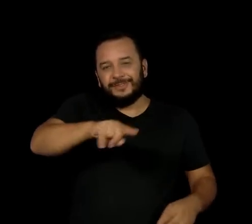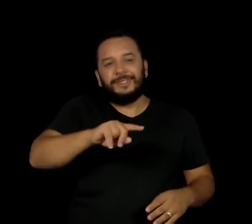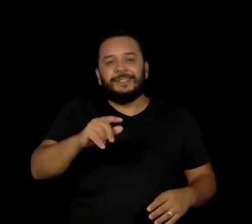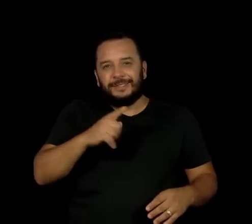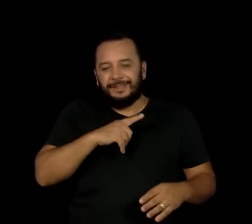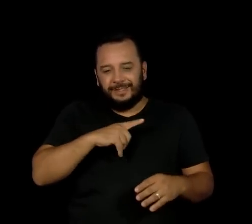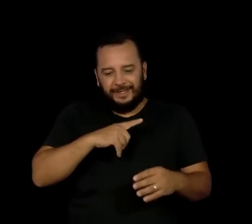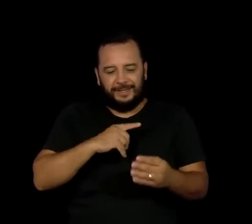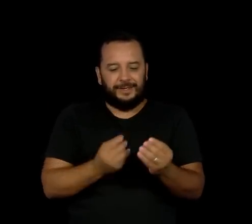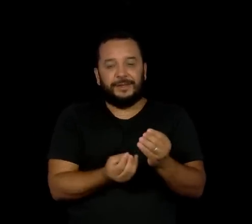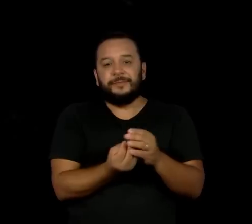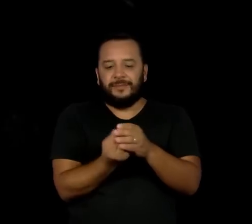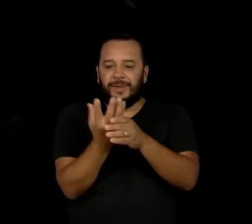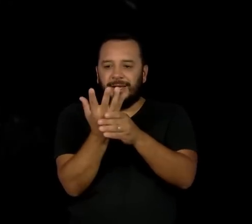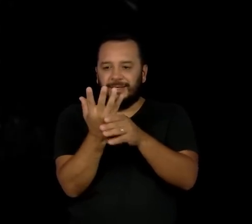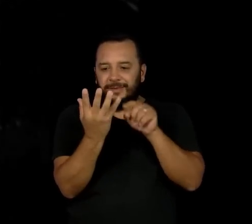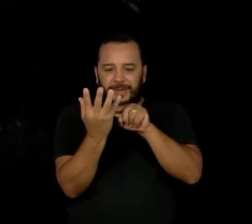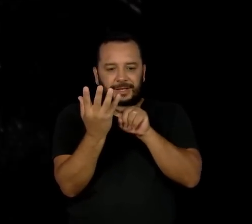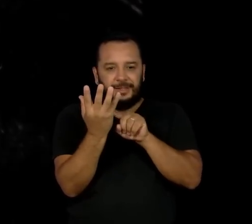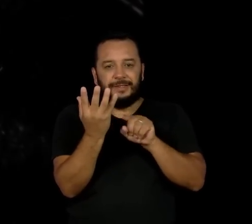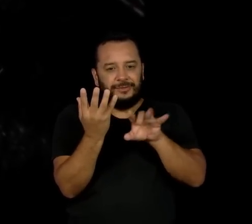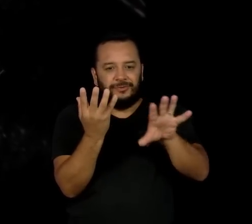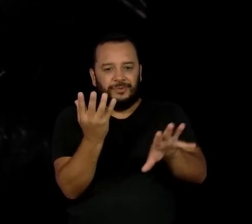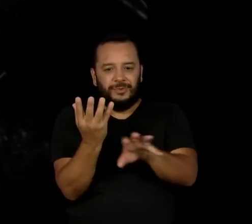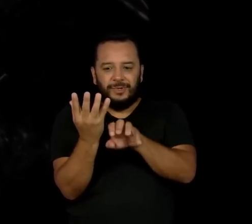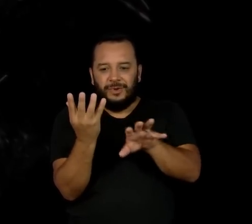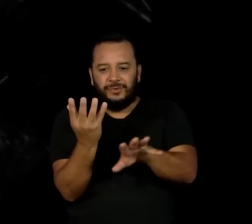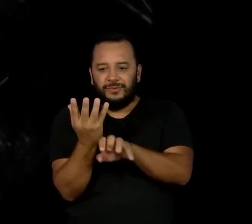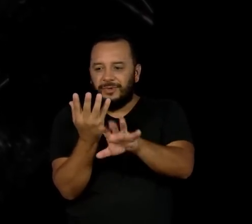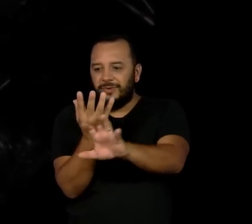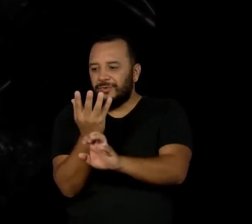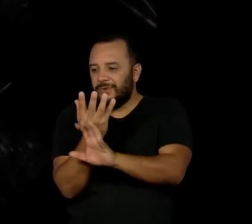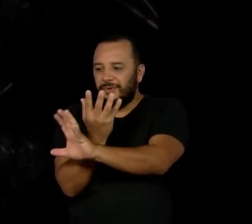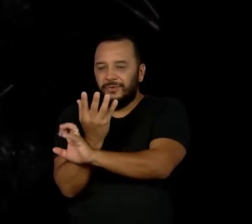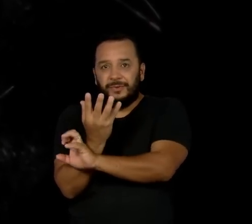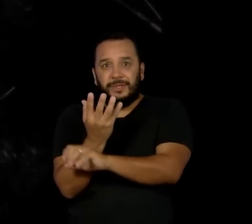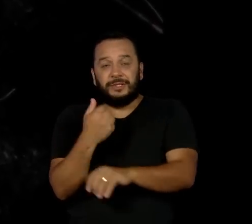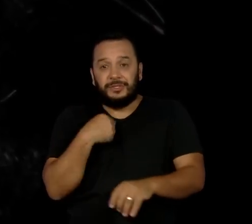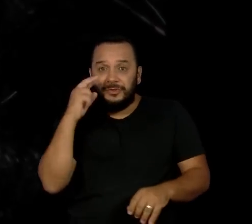Então, e só que ninguém enxerga. O que enxerga é o cogumelo.